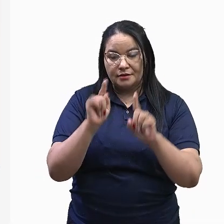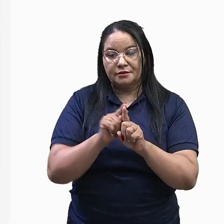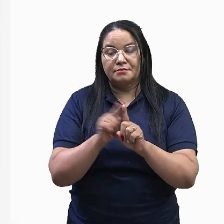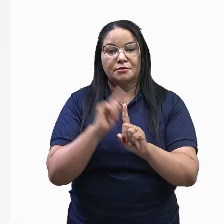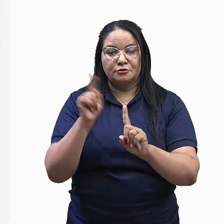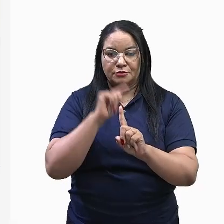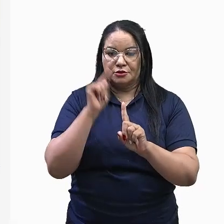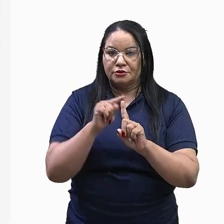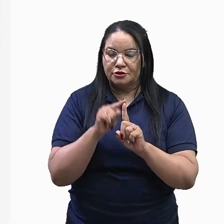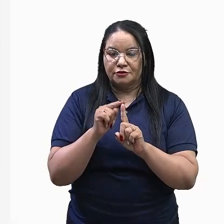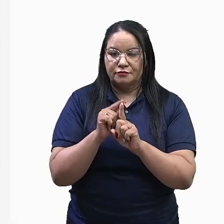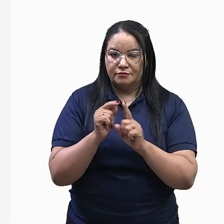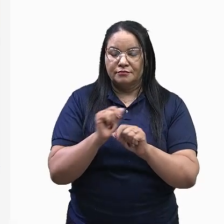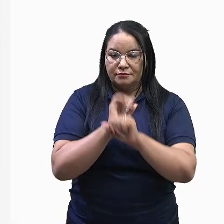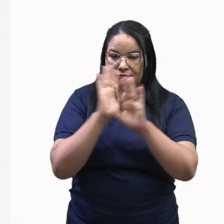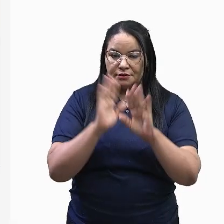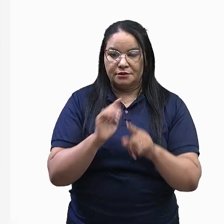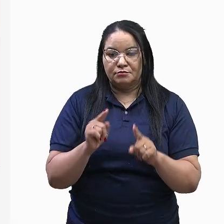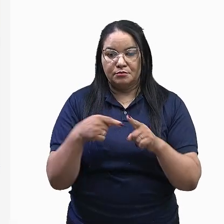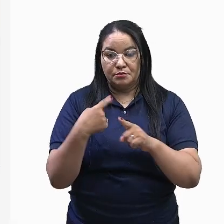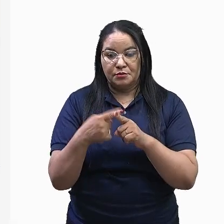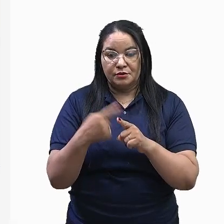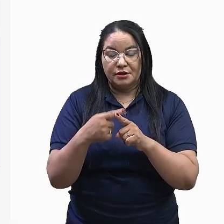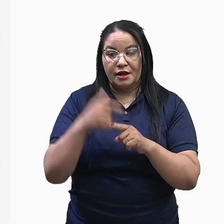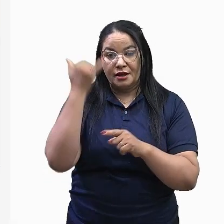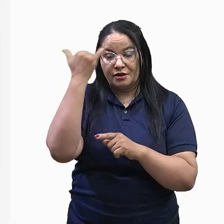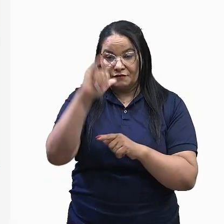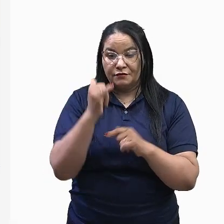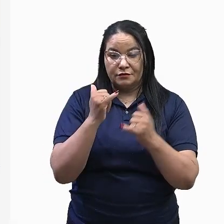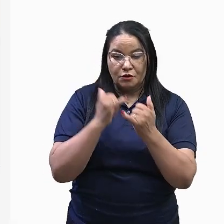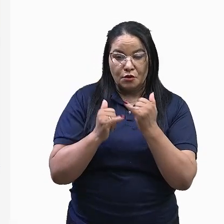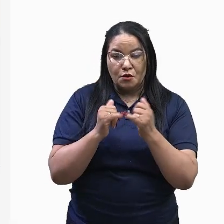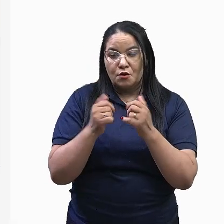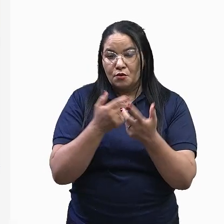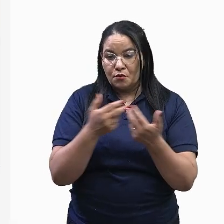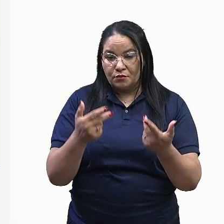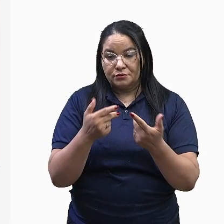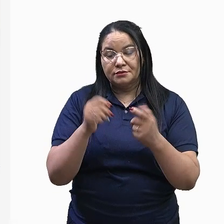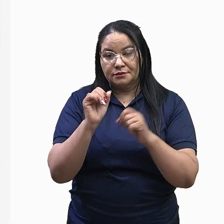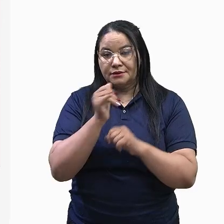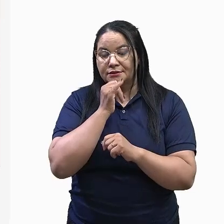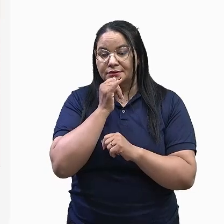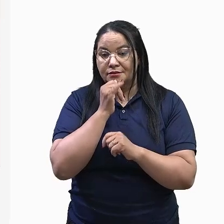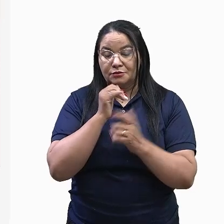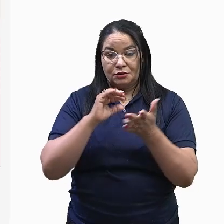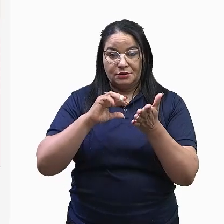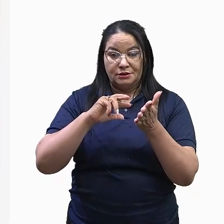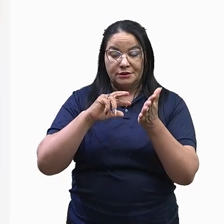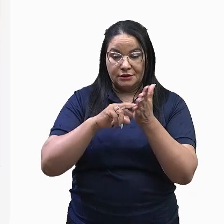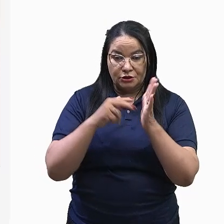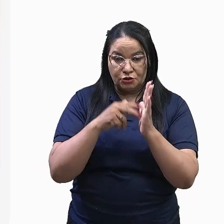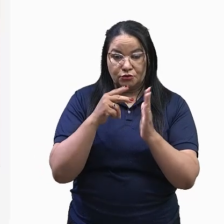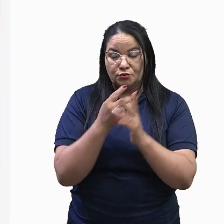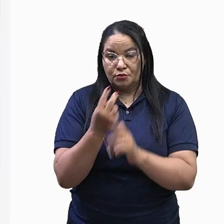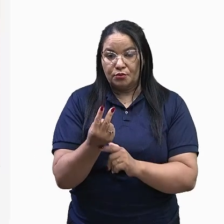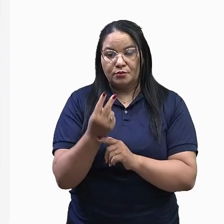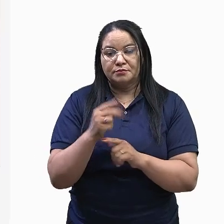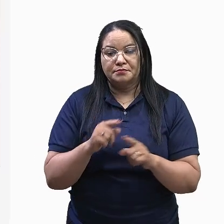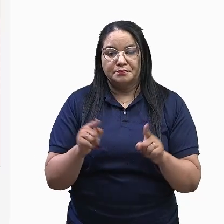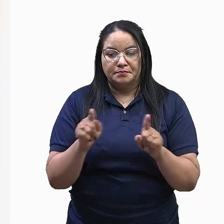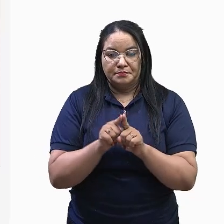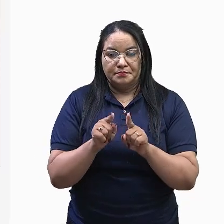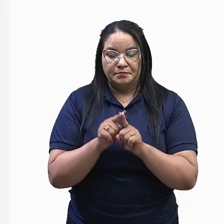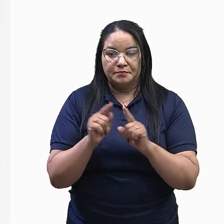para buscar evitar ambiguidades, né? A ambiguidade é o duplo sentido, né,